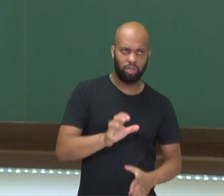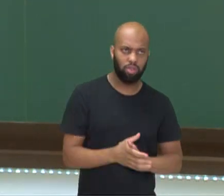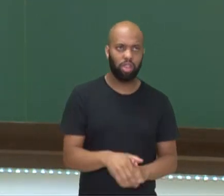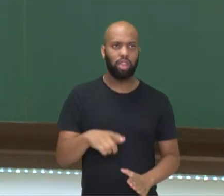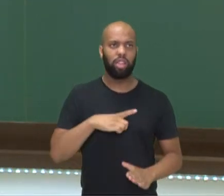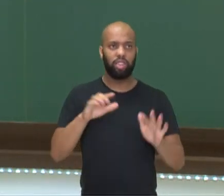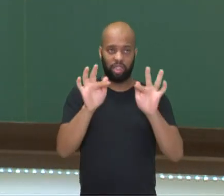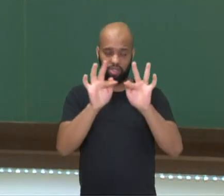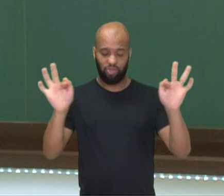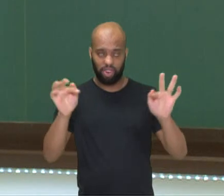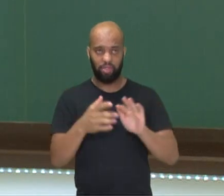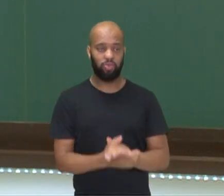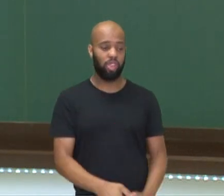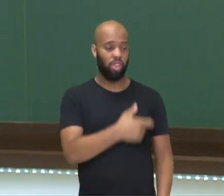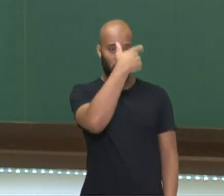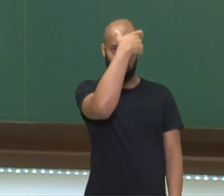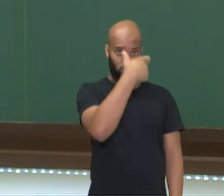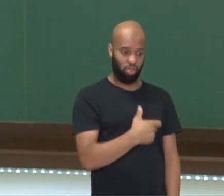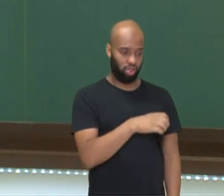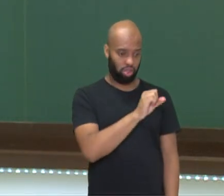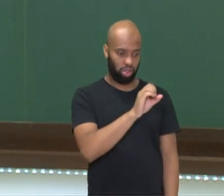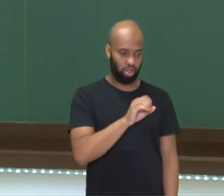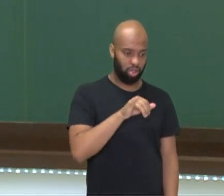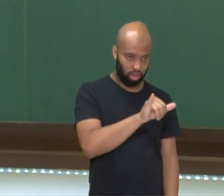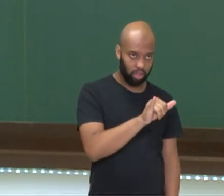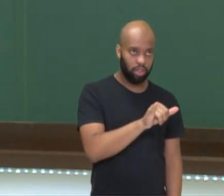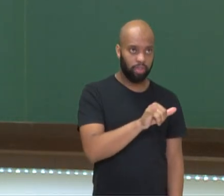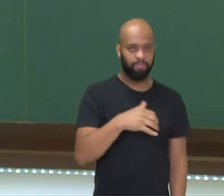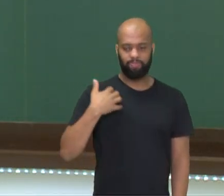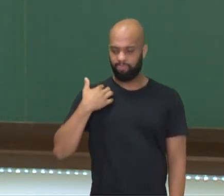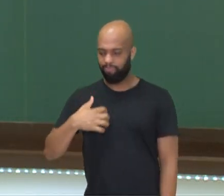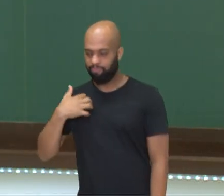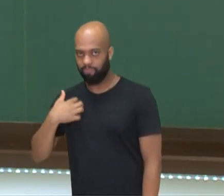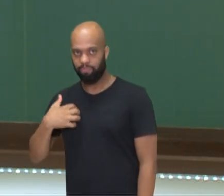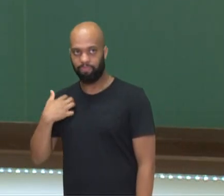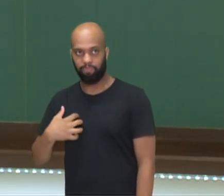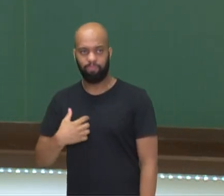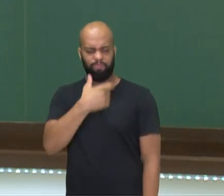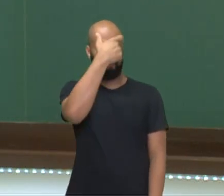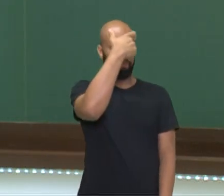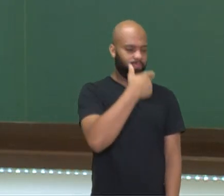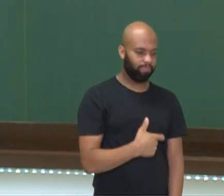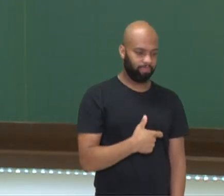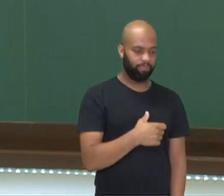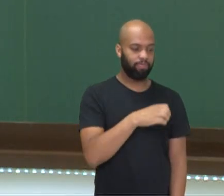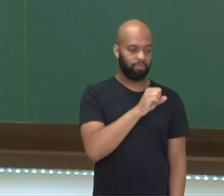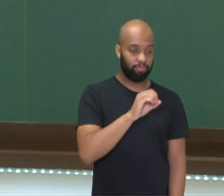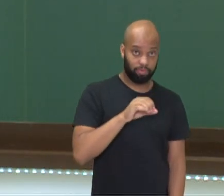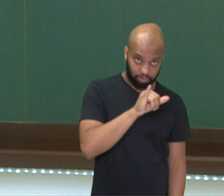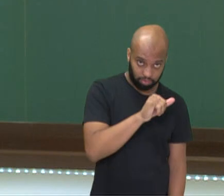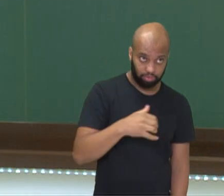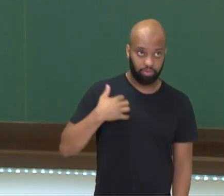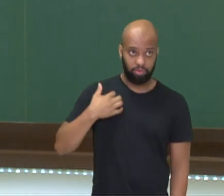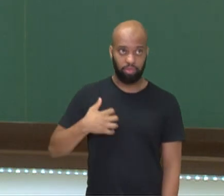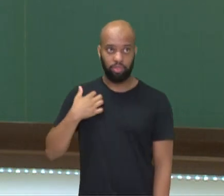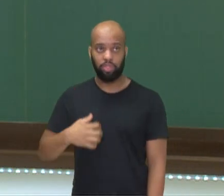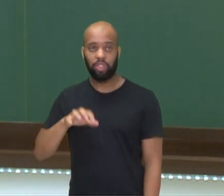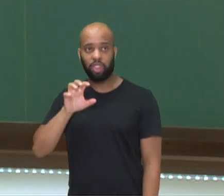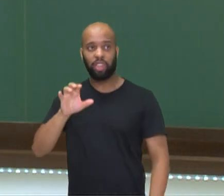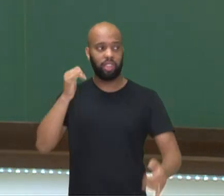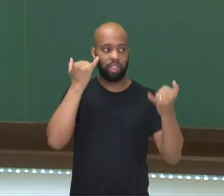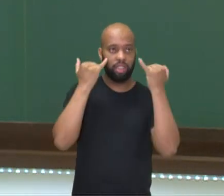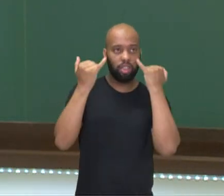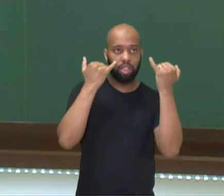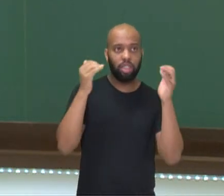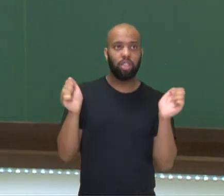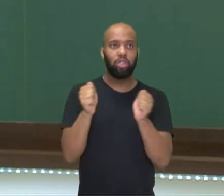ali a frase, ó, soy argentina. Essa é a frase do exemplo. Soy argentina. E esta informação